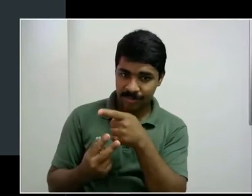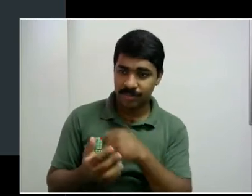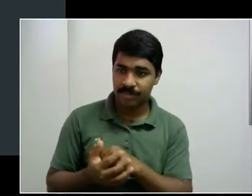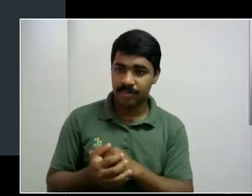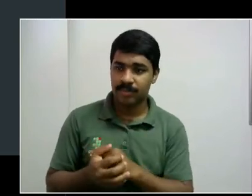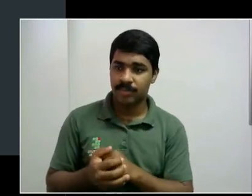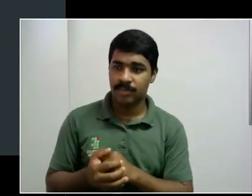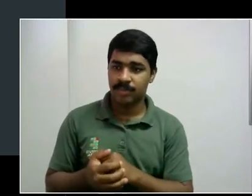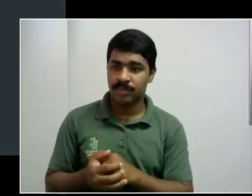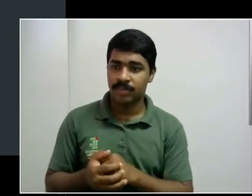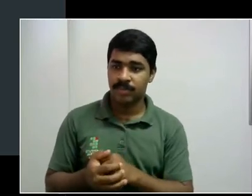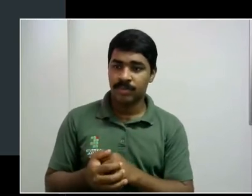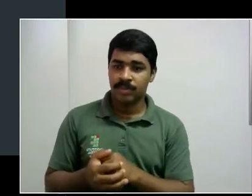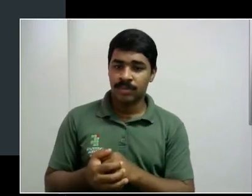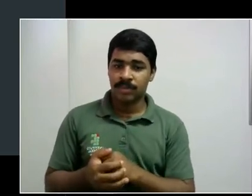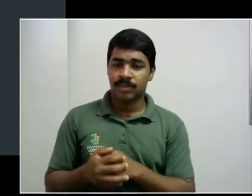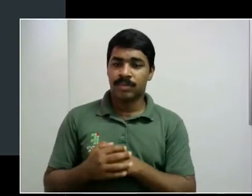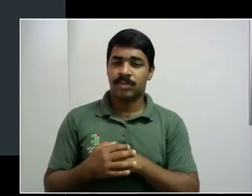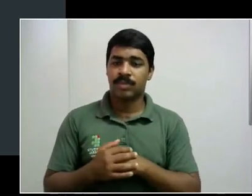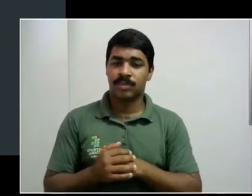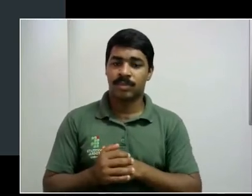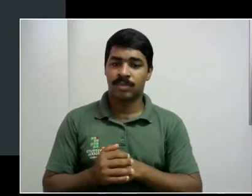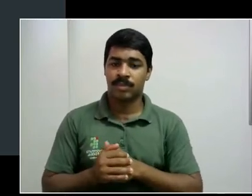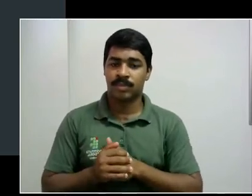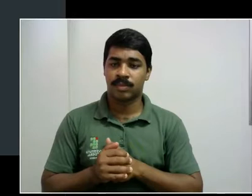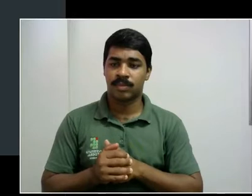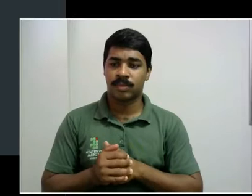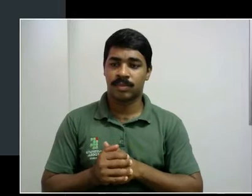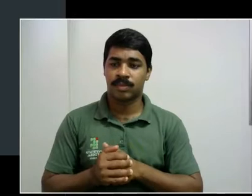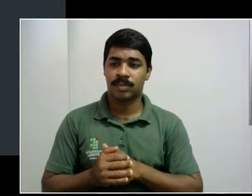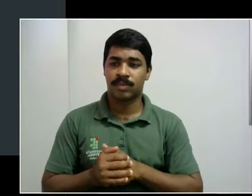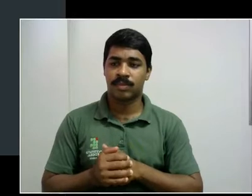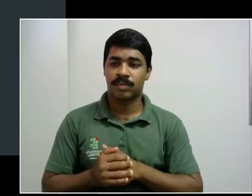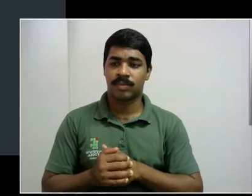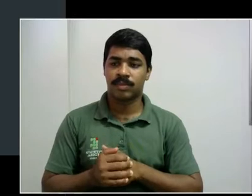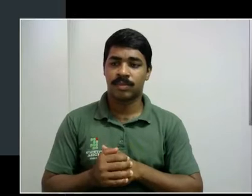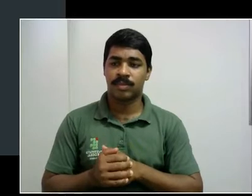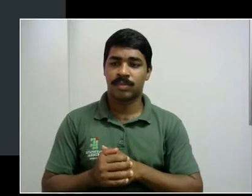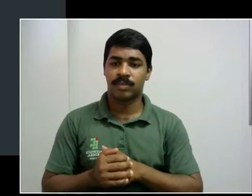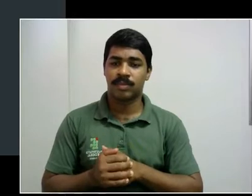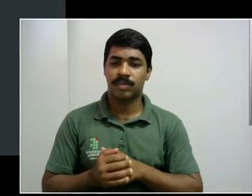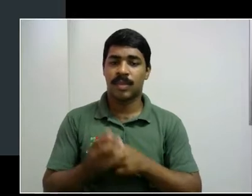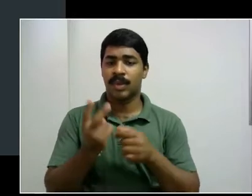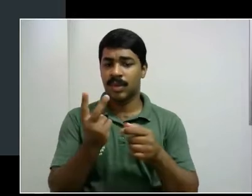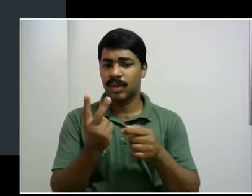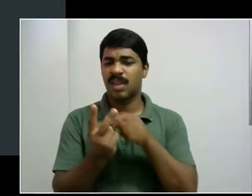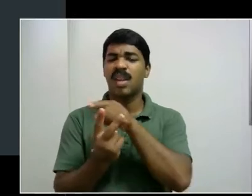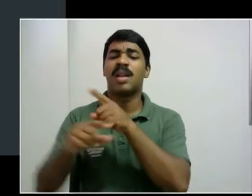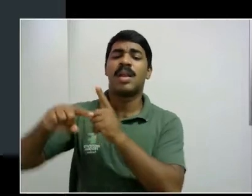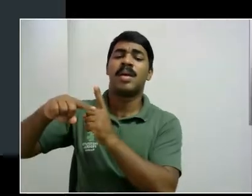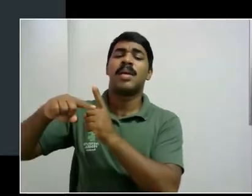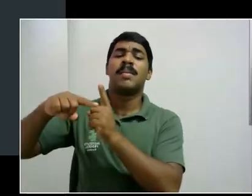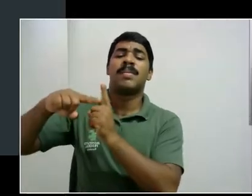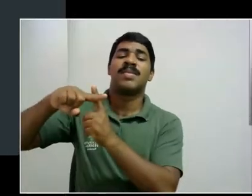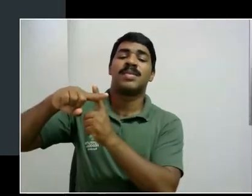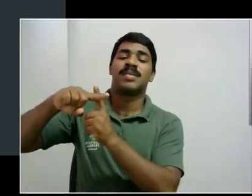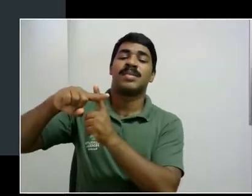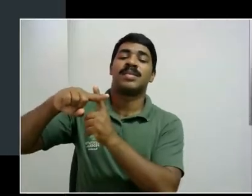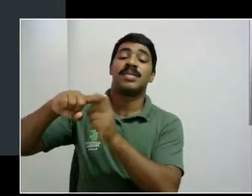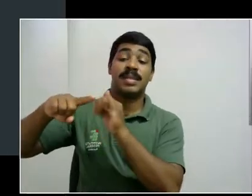ó. Esse é o nosso coeficiente angular. Vale 2. 2 ele é um número positivo. Então, se ele é um número positivo, essa função